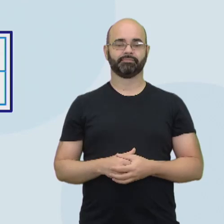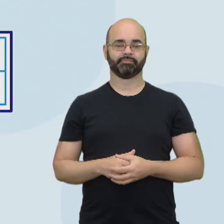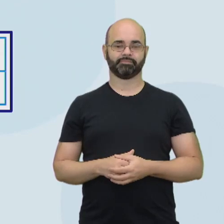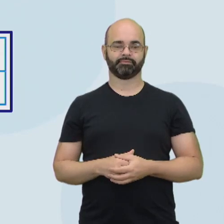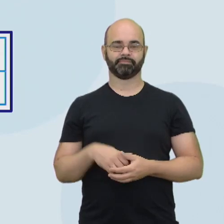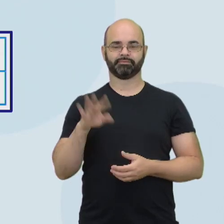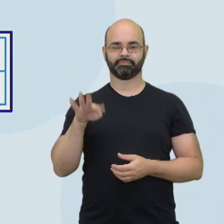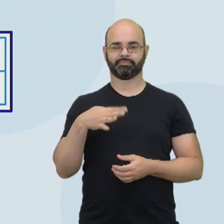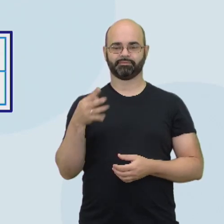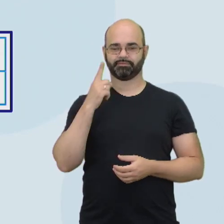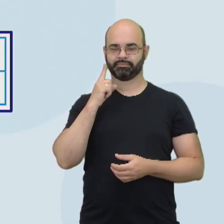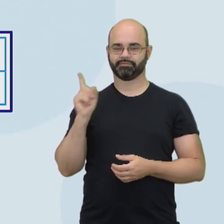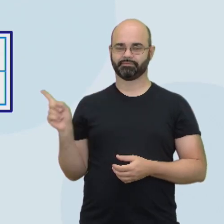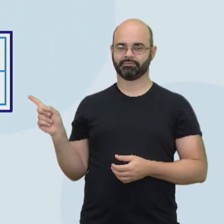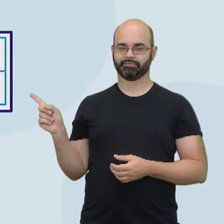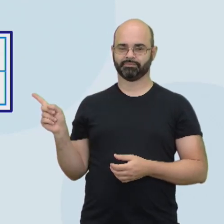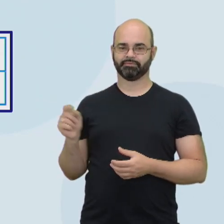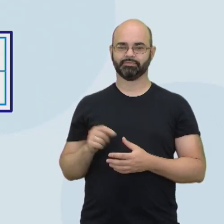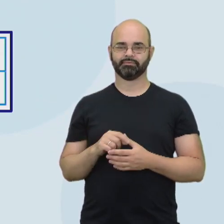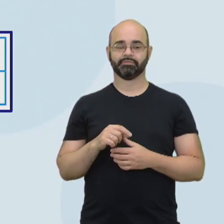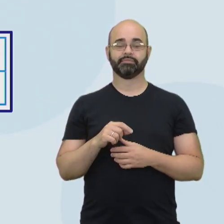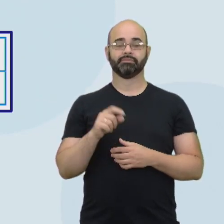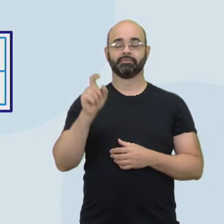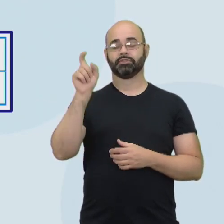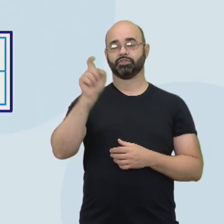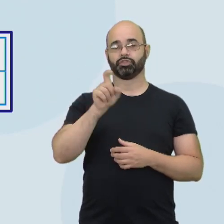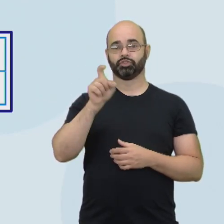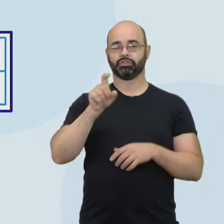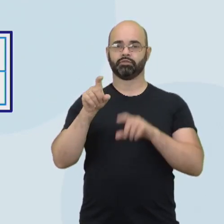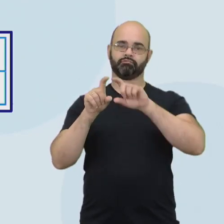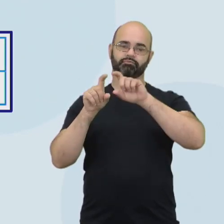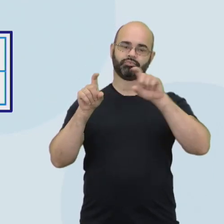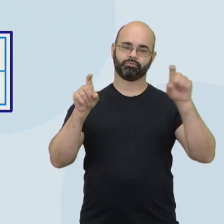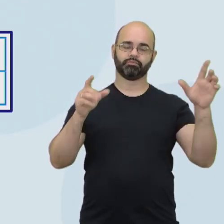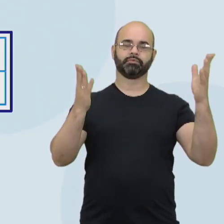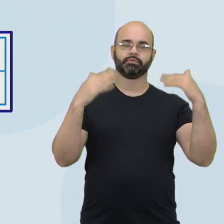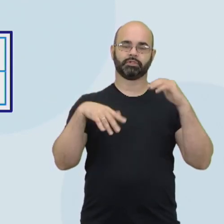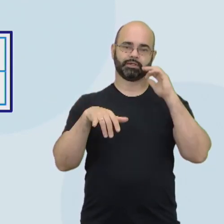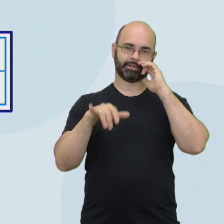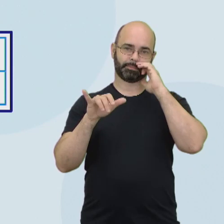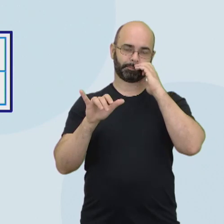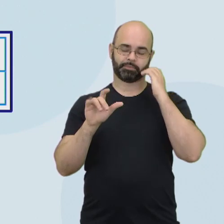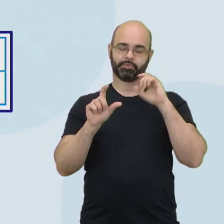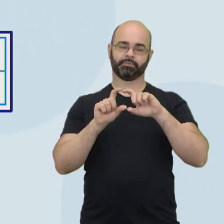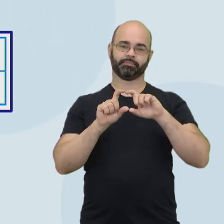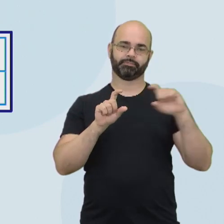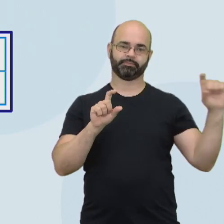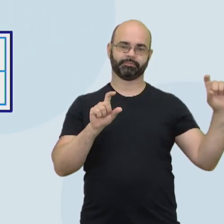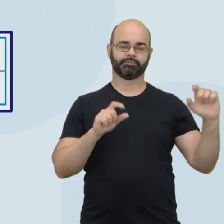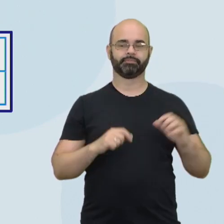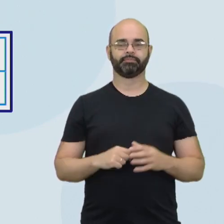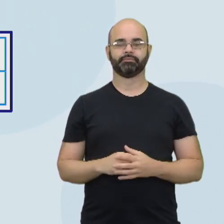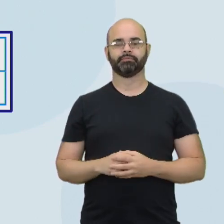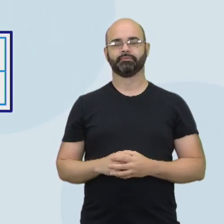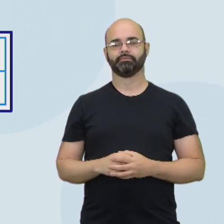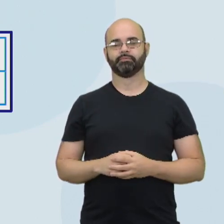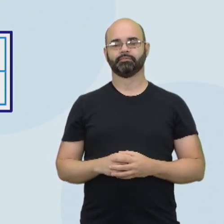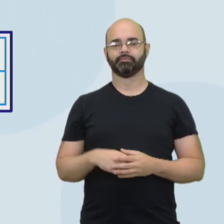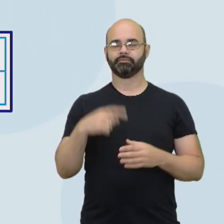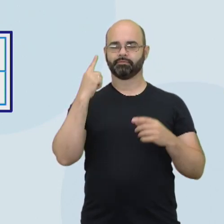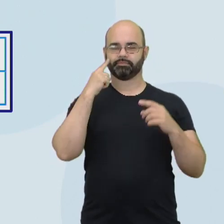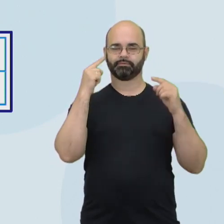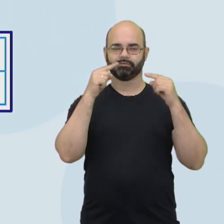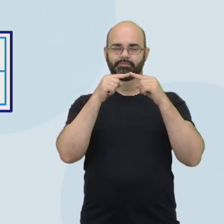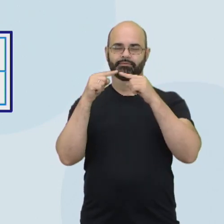quadro a seguir contém a variação de uma grandeza X em função de outra grandeza Y. Verifique de acordo com